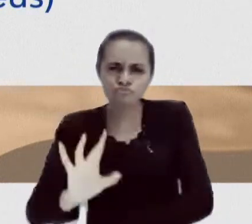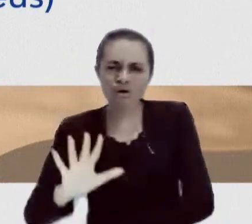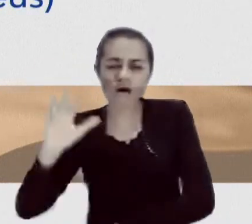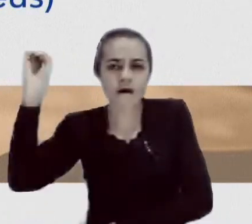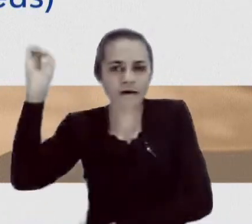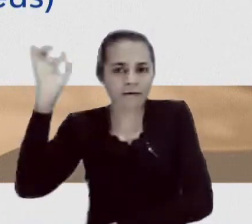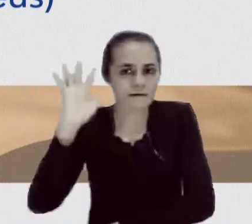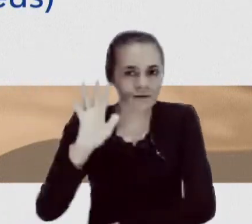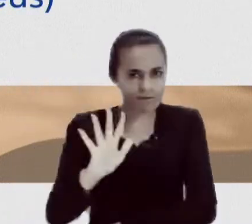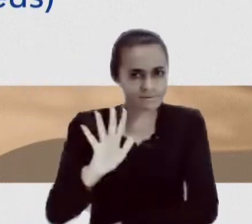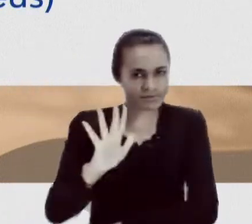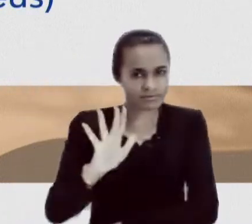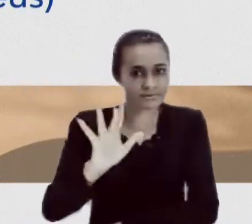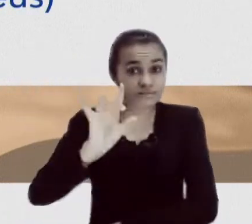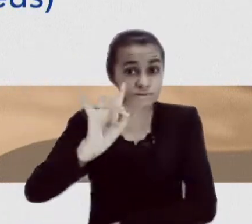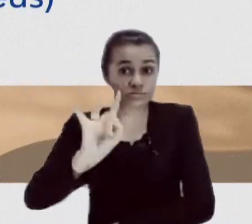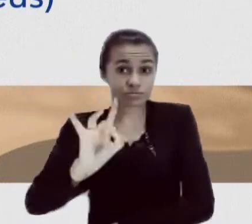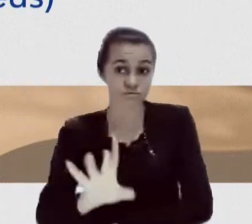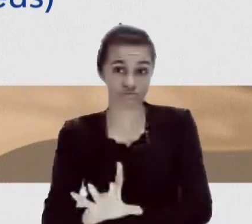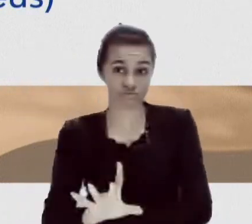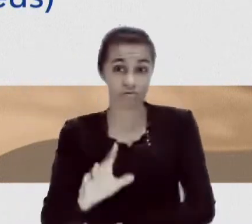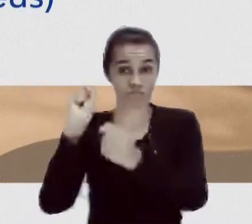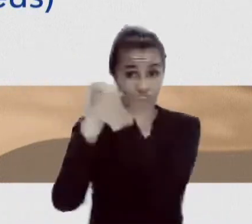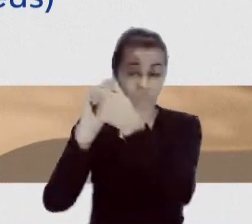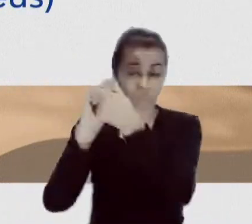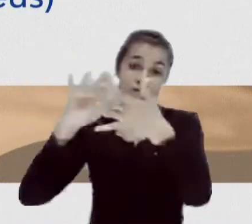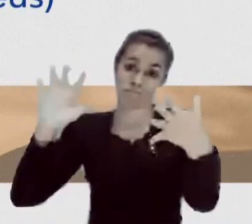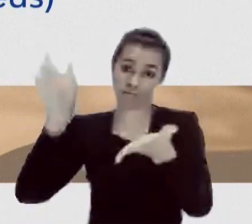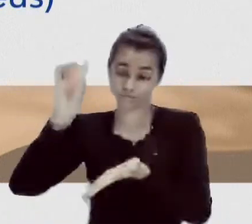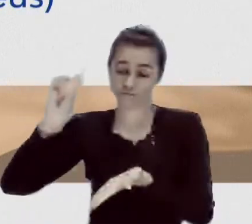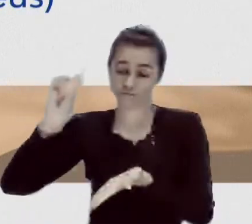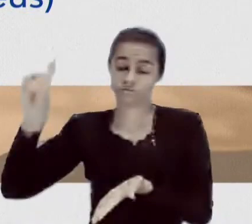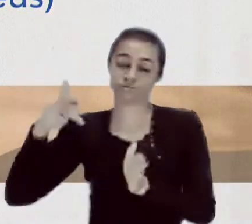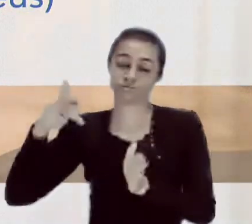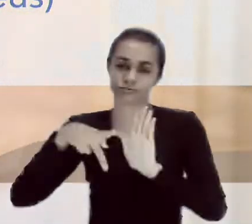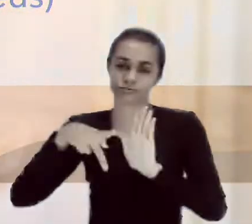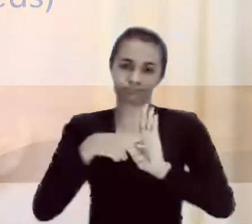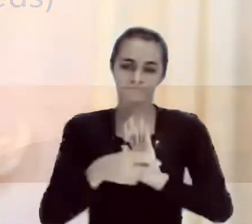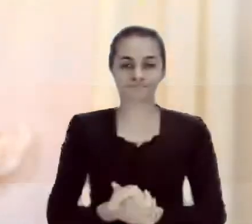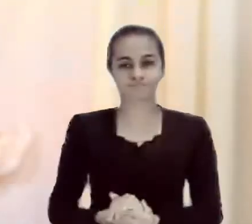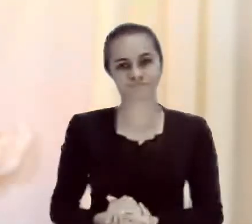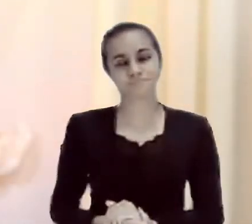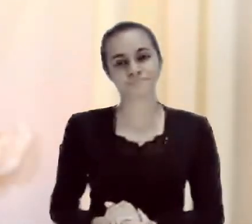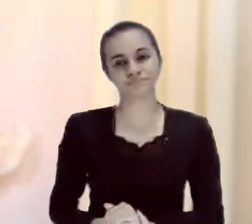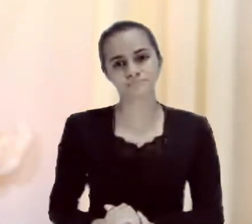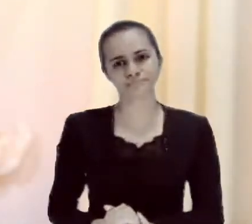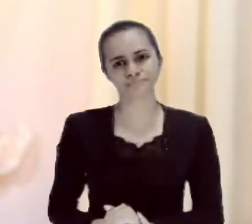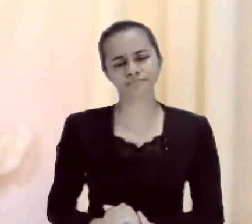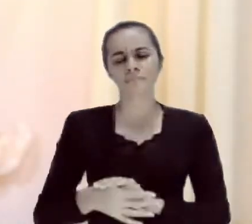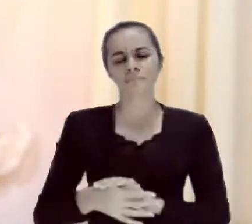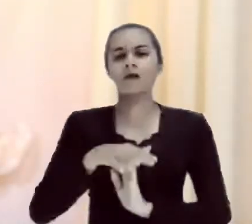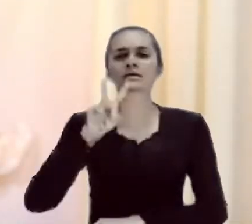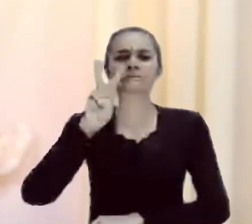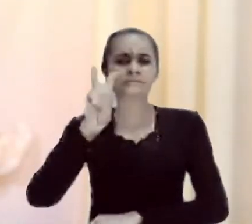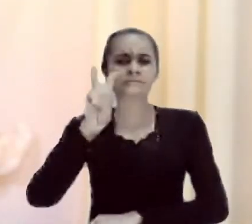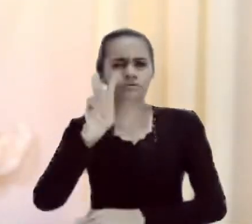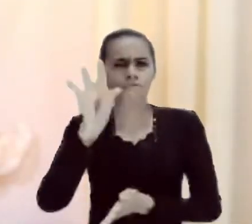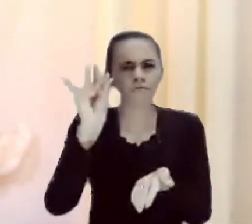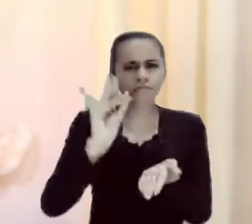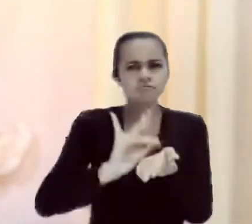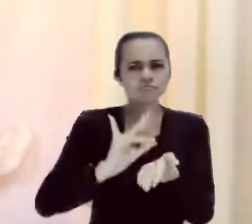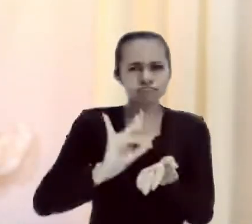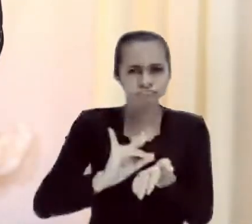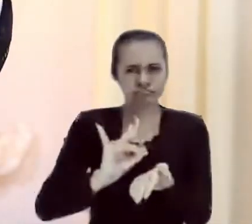E soli Deo gloria, ou glória somente a Deus. Estas 5 verdades vêm influenciando o